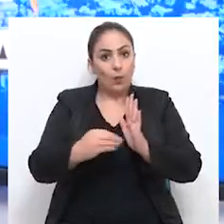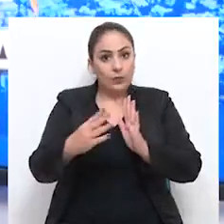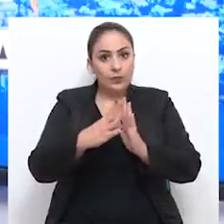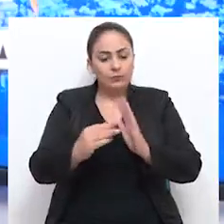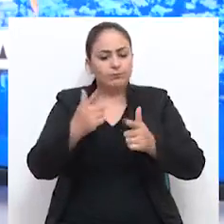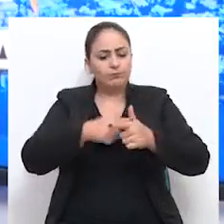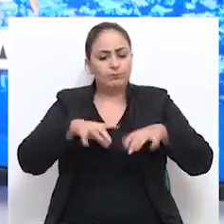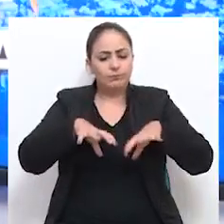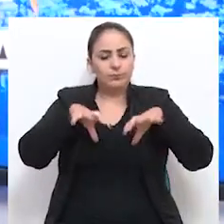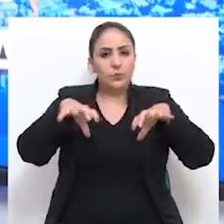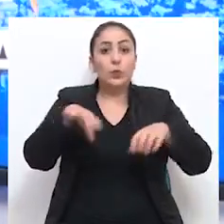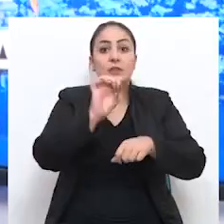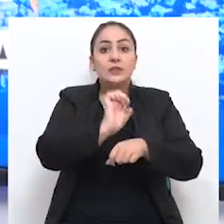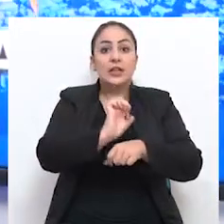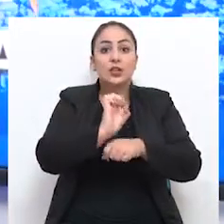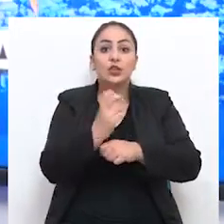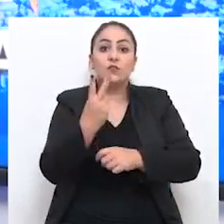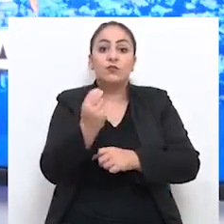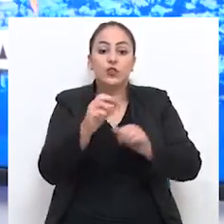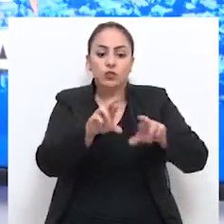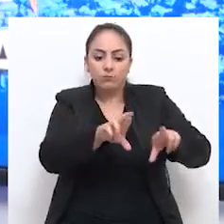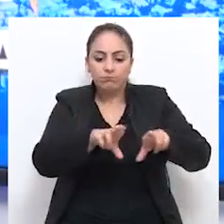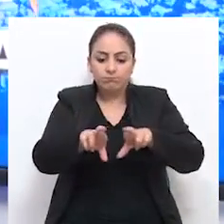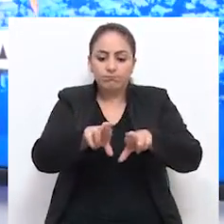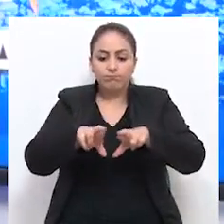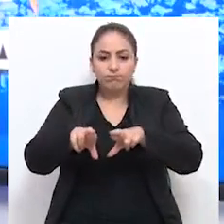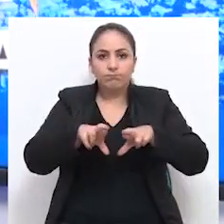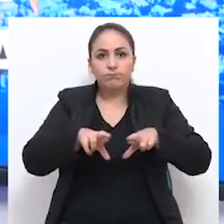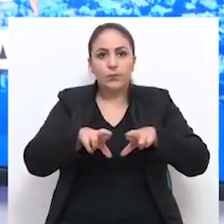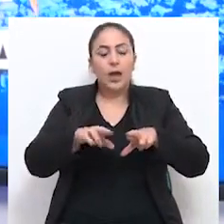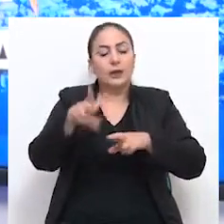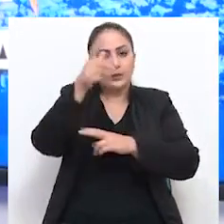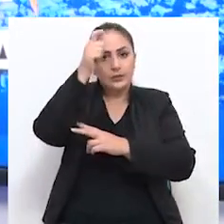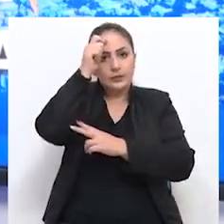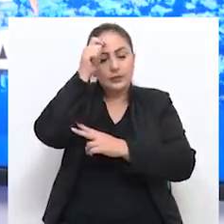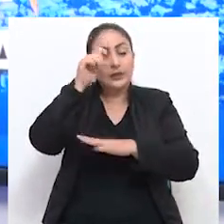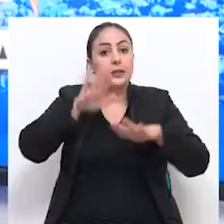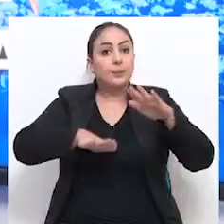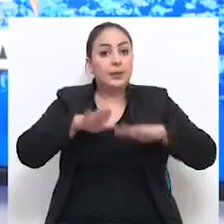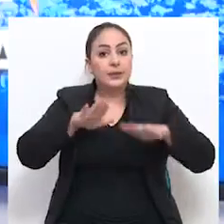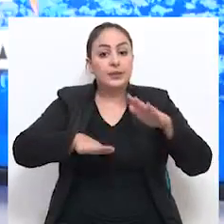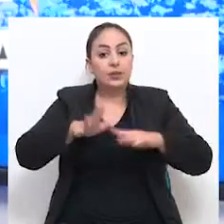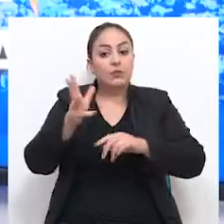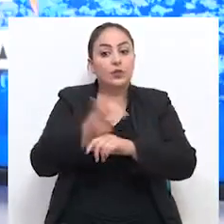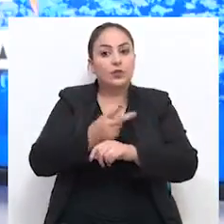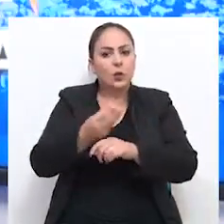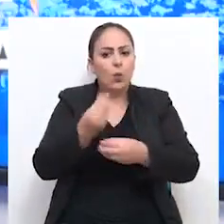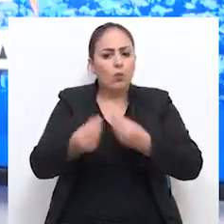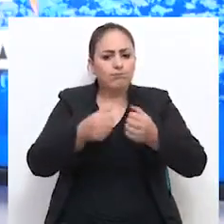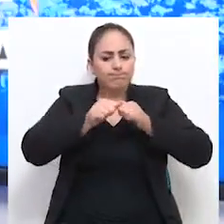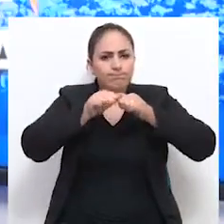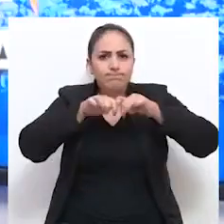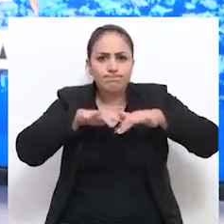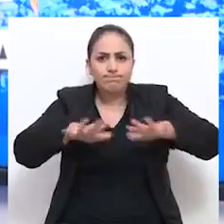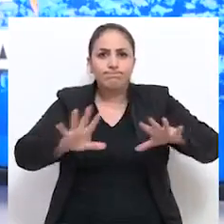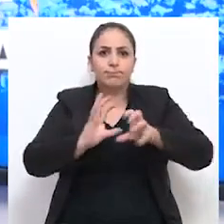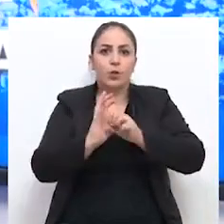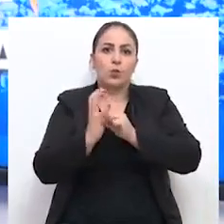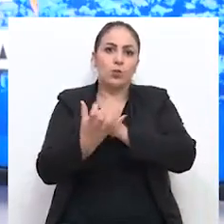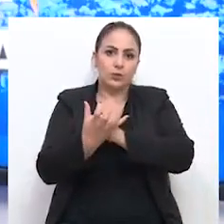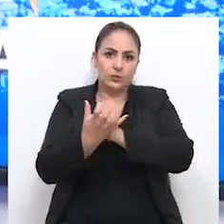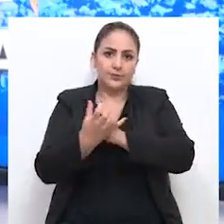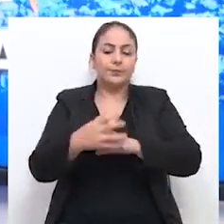O modelo dividiu o estado em 20 regiões que são analisadas considerando a velocidade de propagação